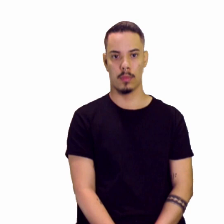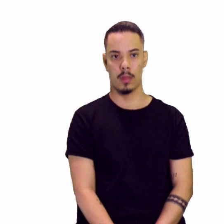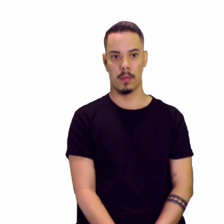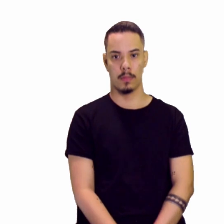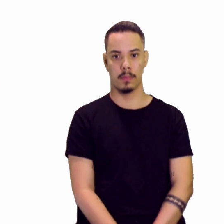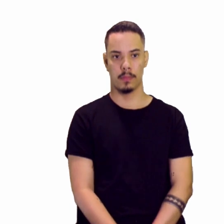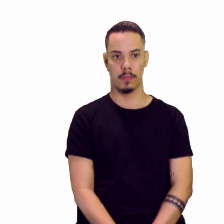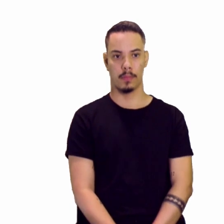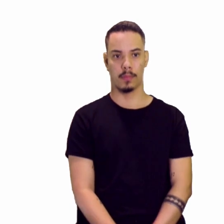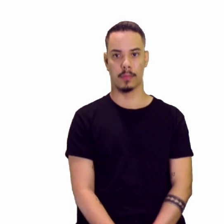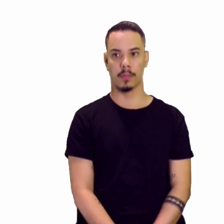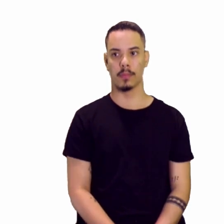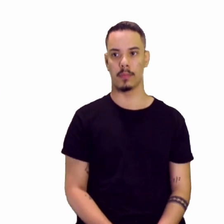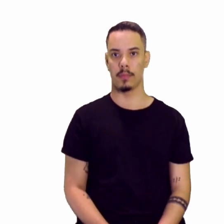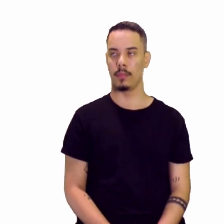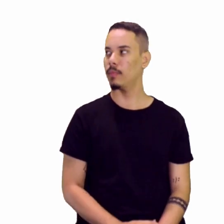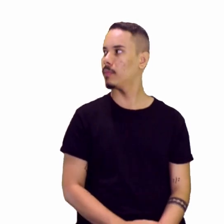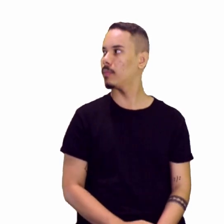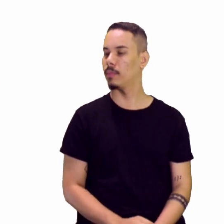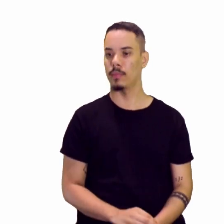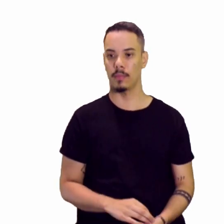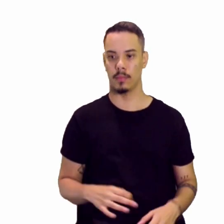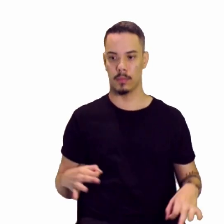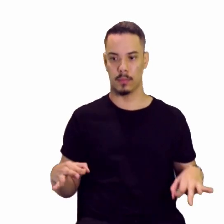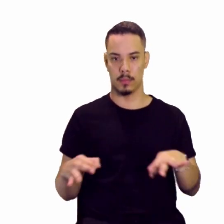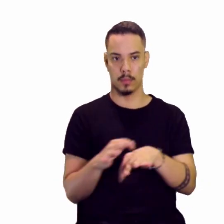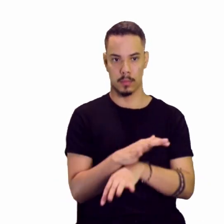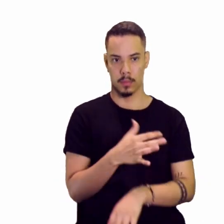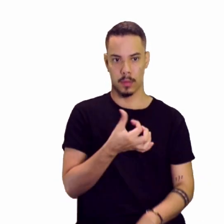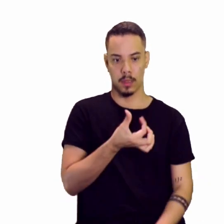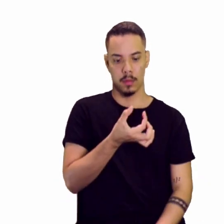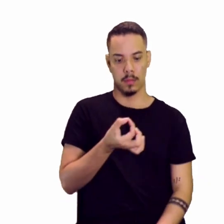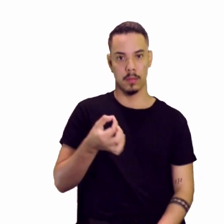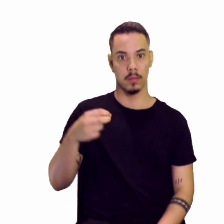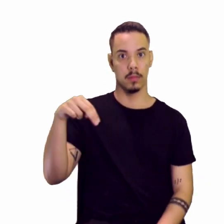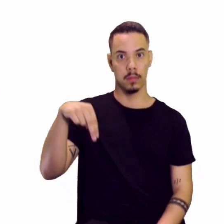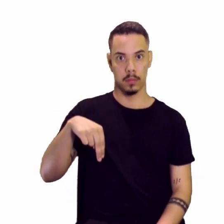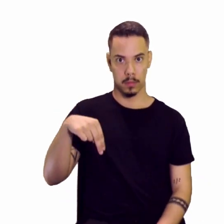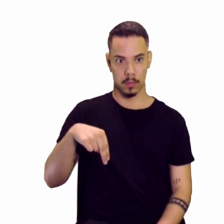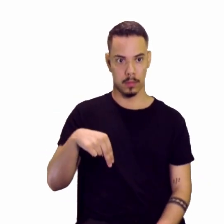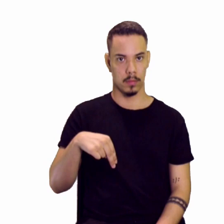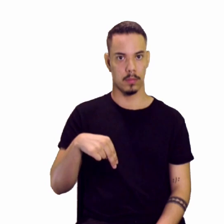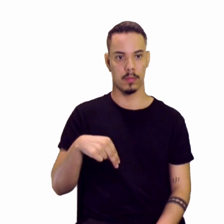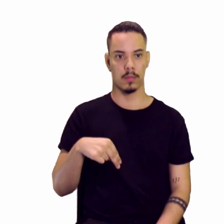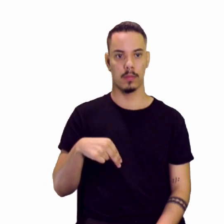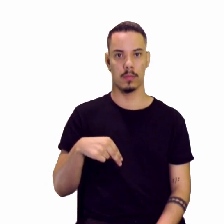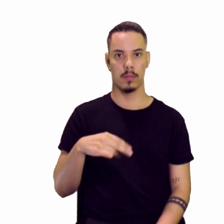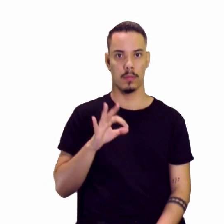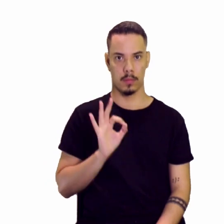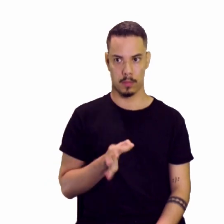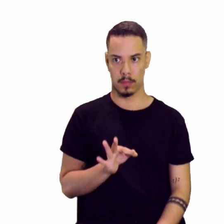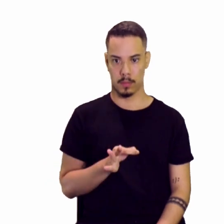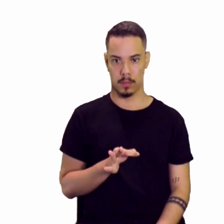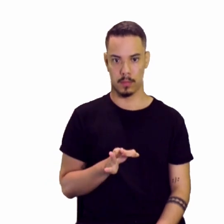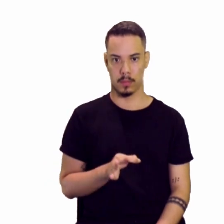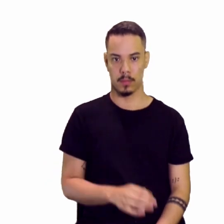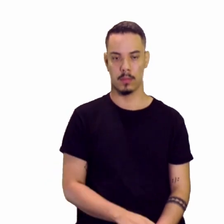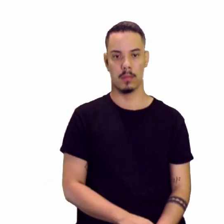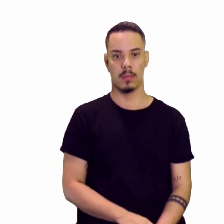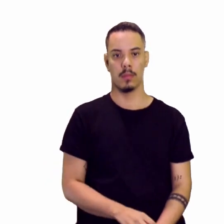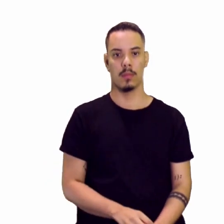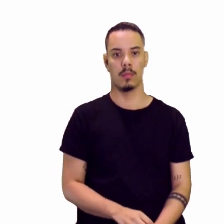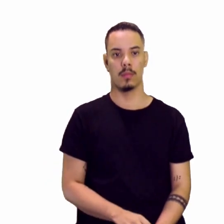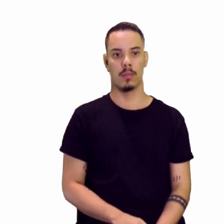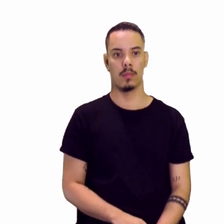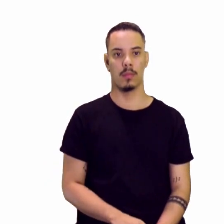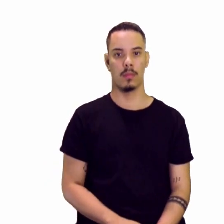o sistema muscular do guepardo. Pronto, 600 Newton. 600 Newton. Se quiser notação